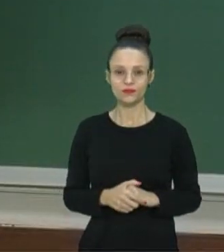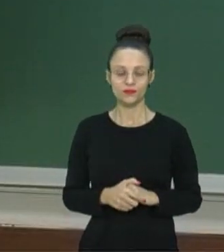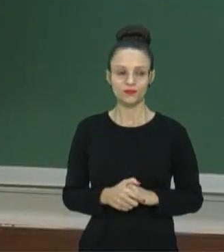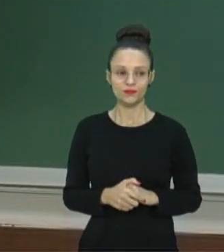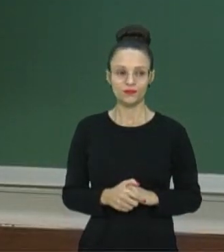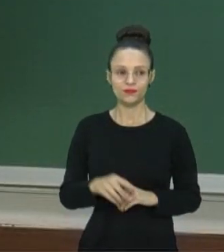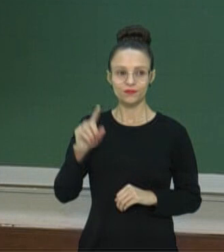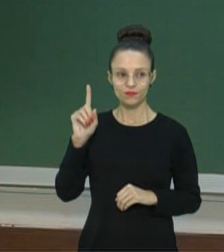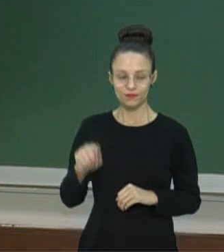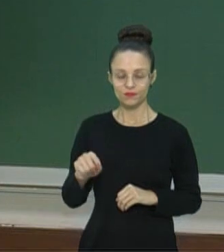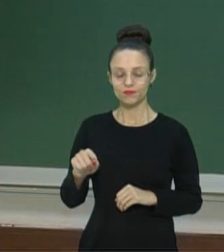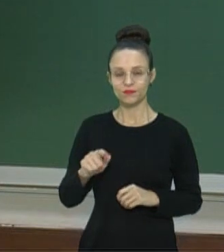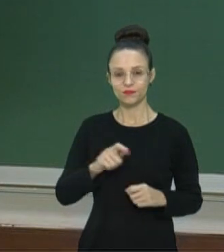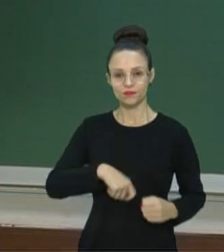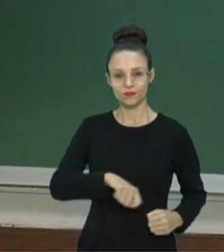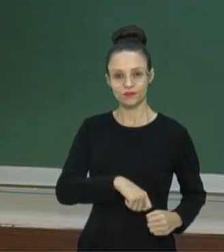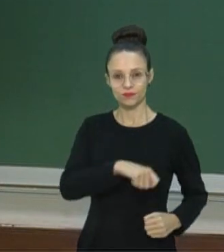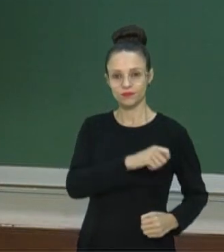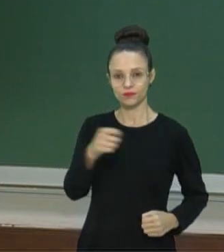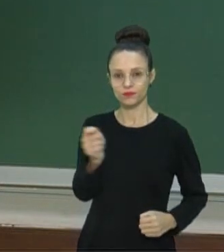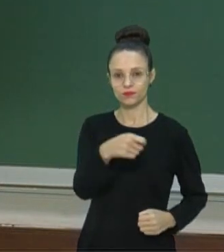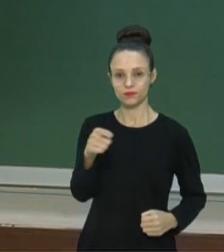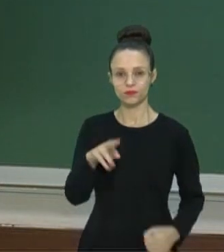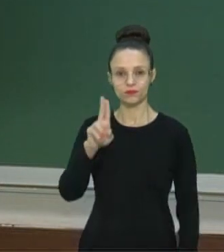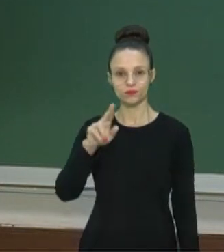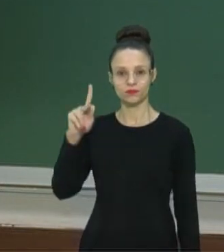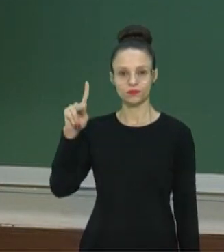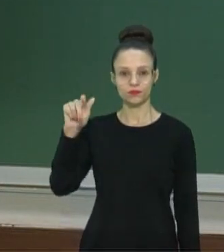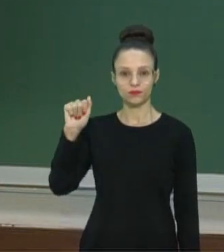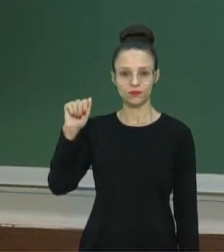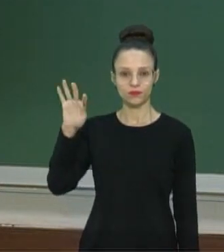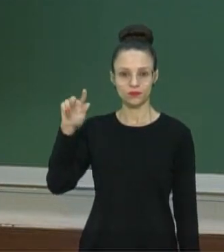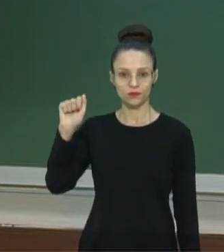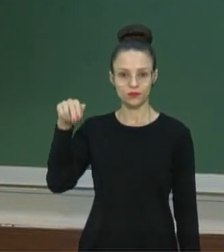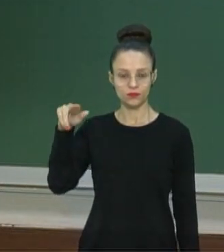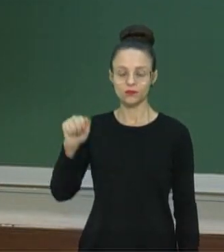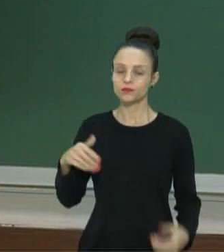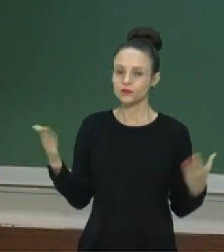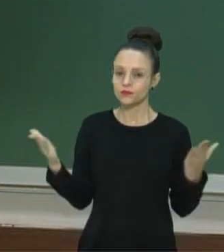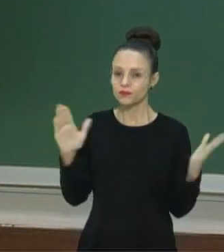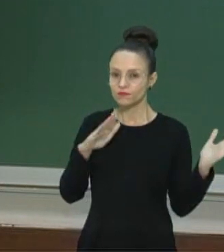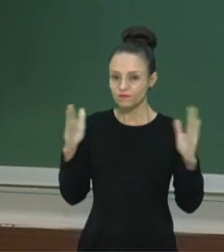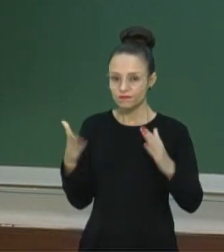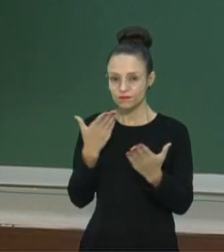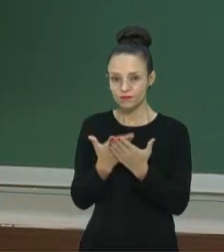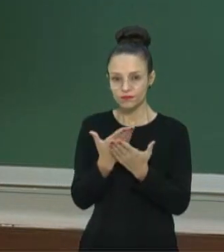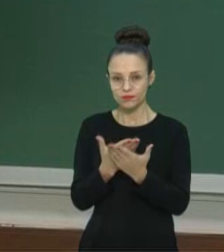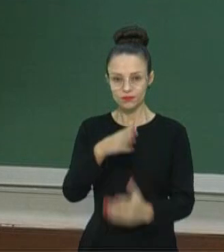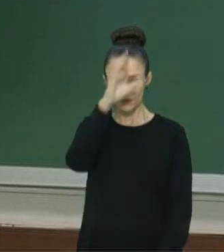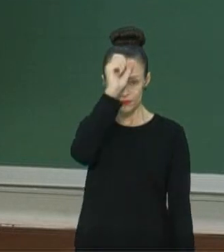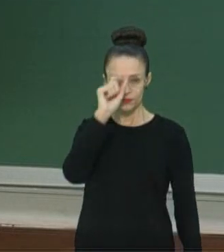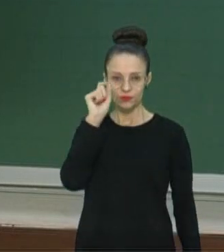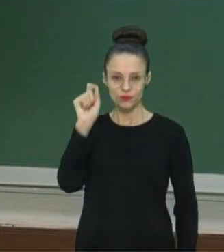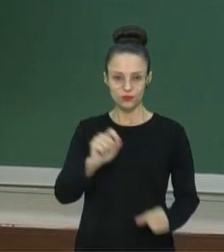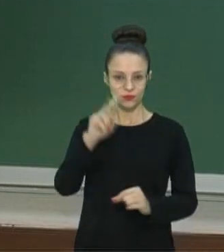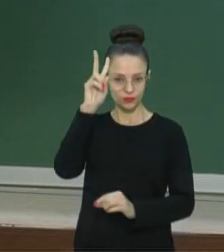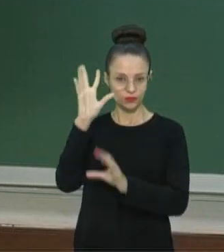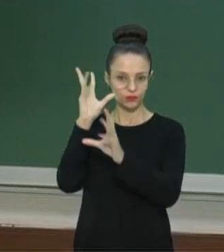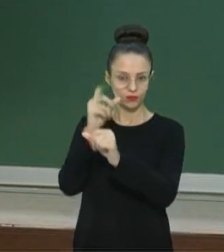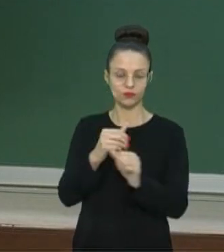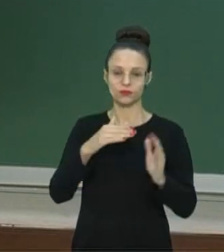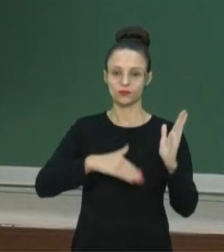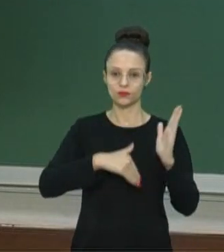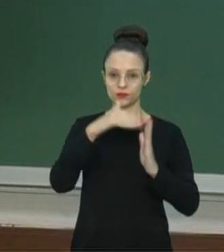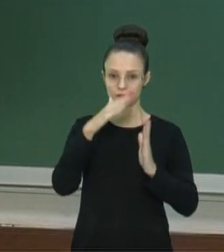que é a espada katana. Muito bem. O que aprendemos hoje? A história da